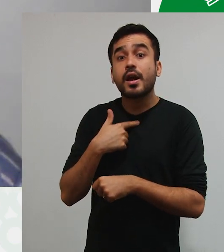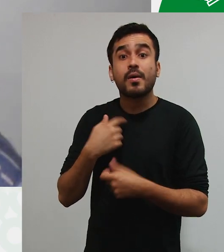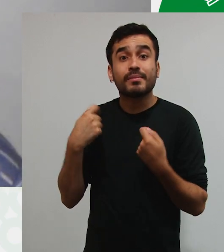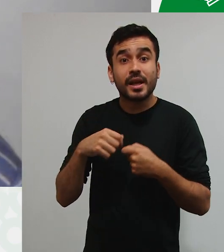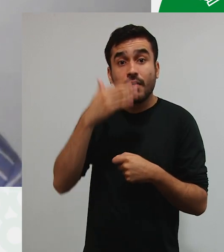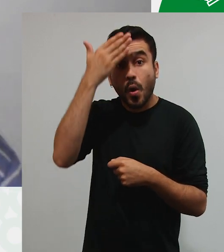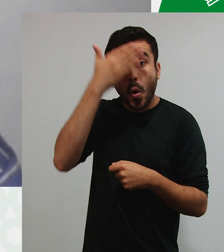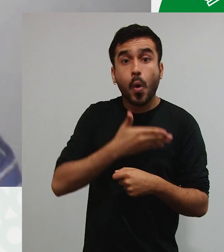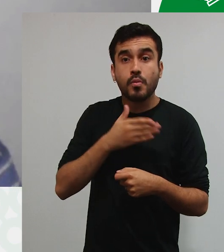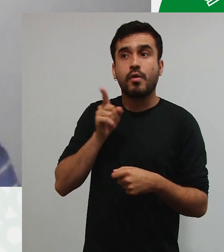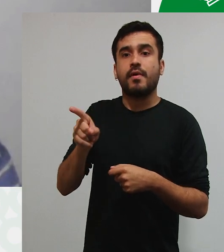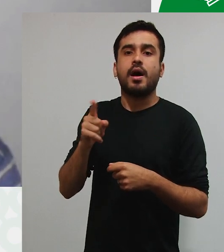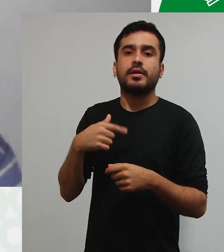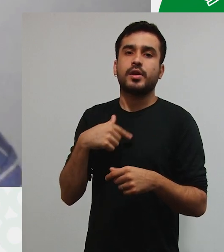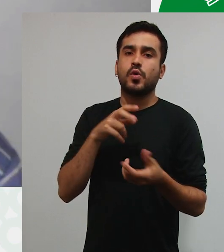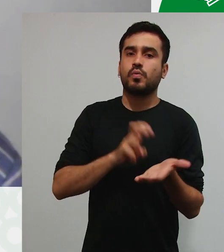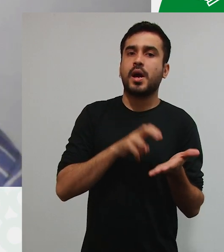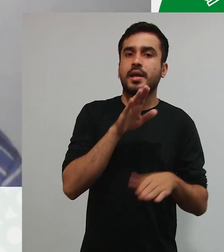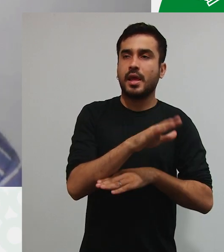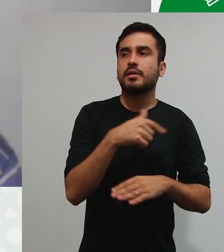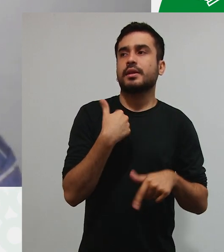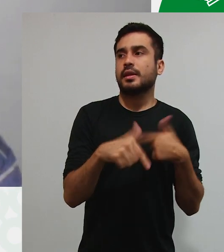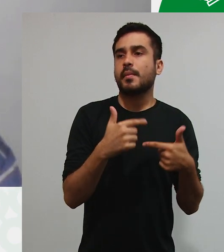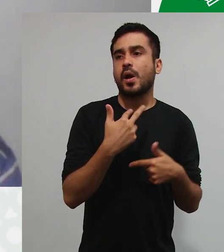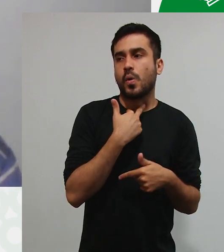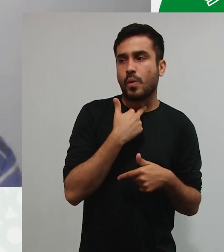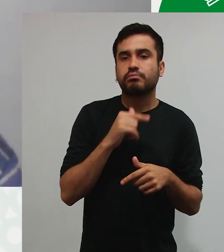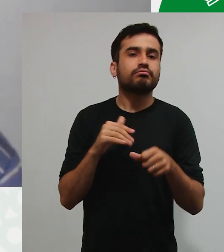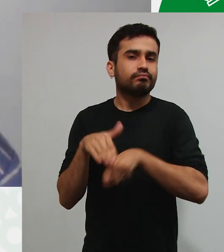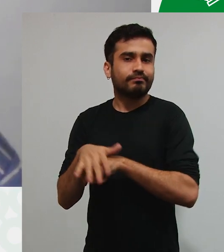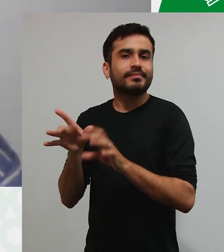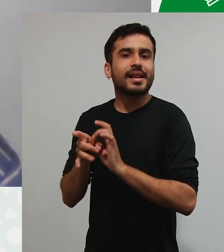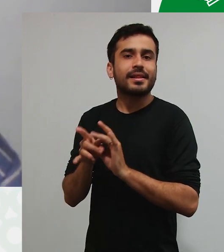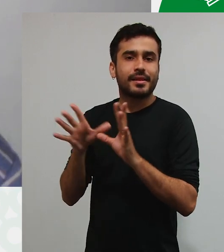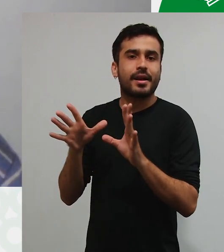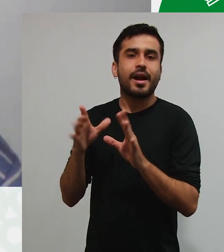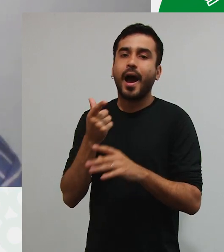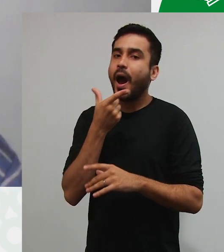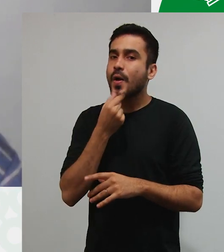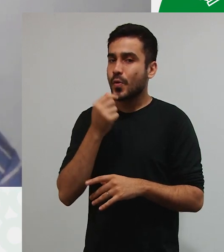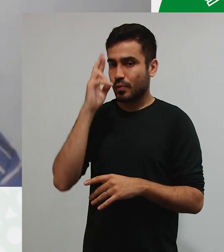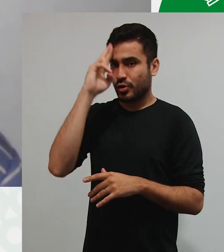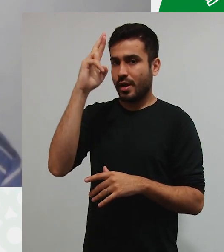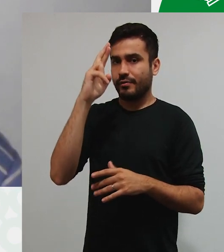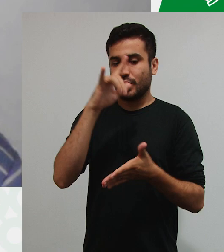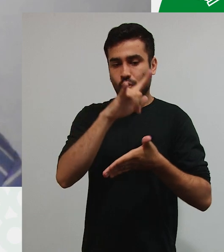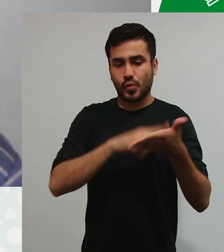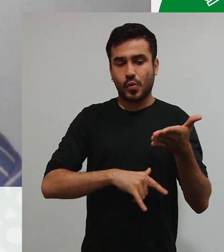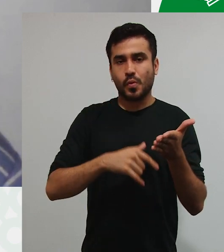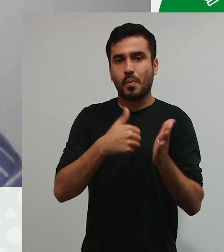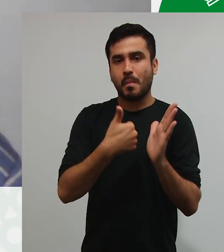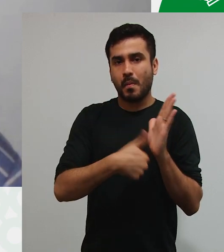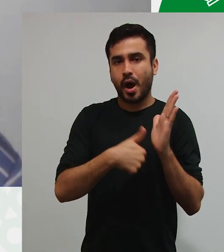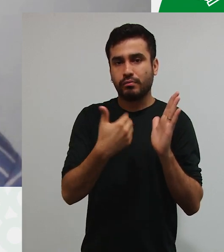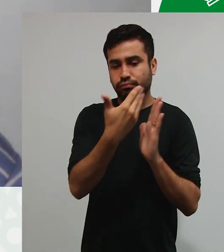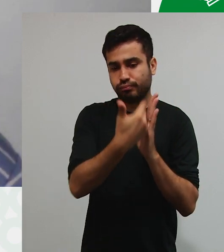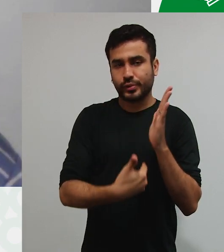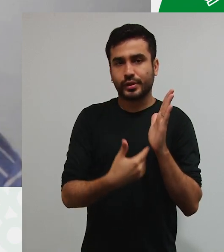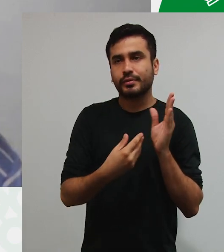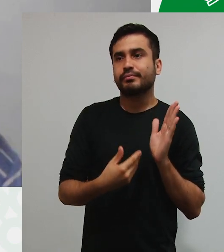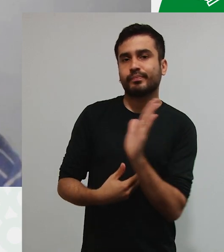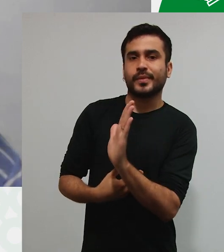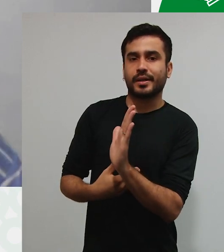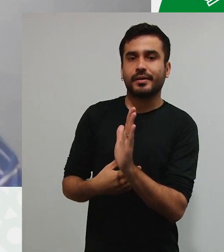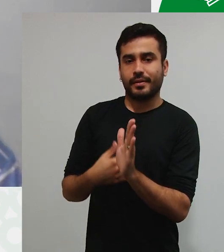para eu conseguir essa vaga à noite, eu tinha que provar na escola que eu trabalhava durante o dia. E ele fez essa